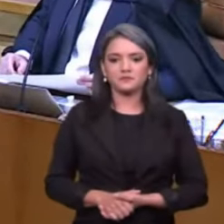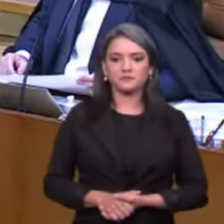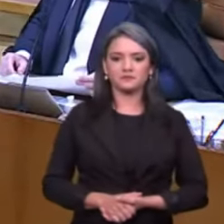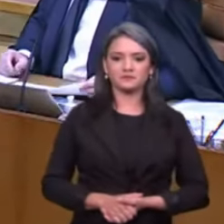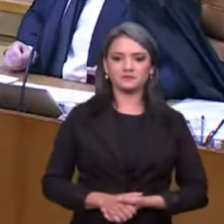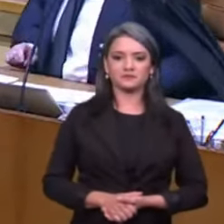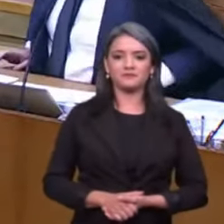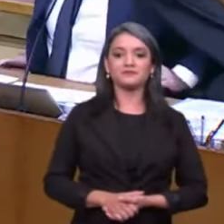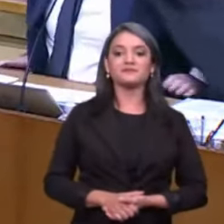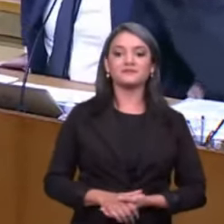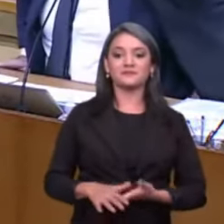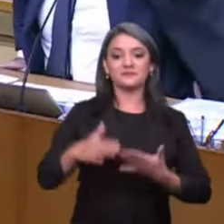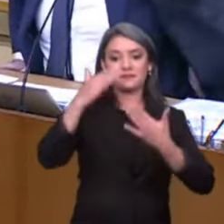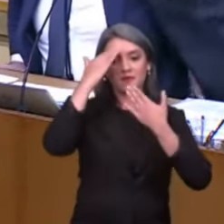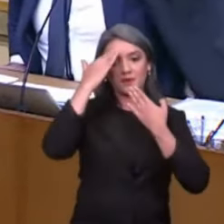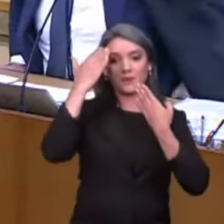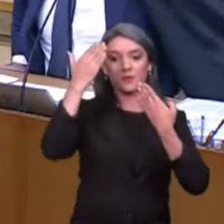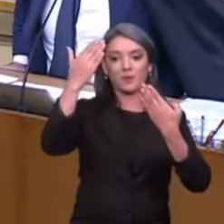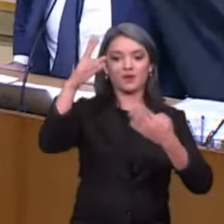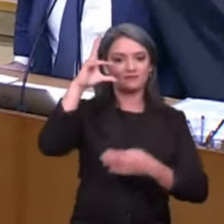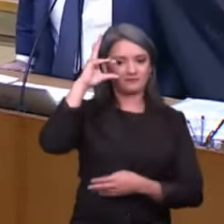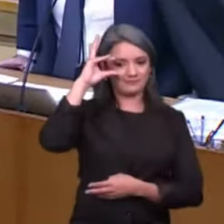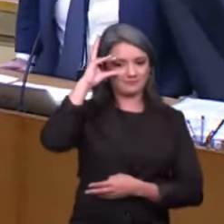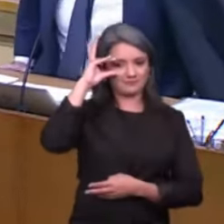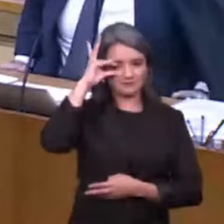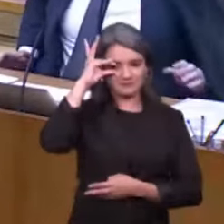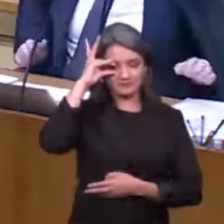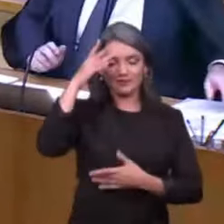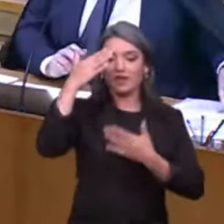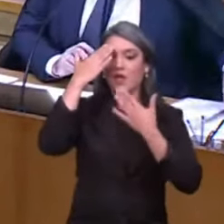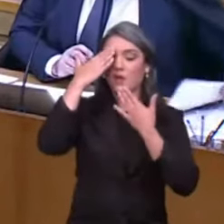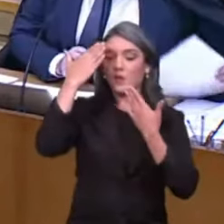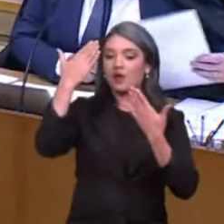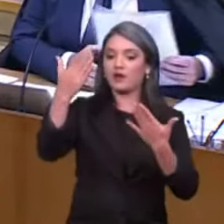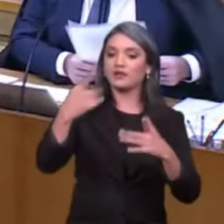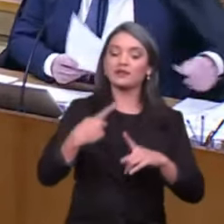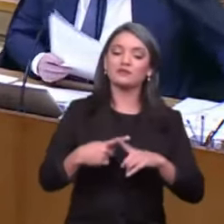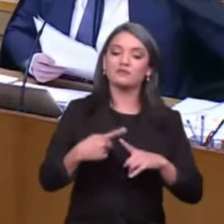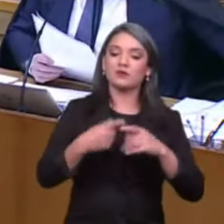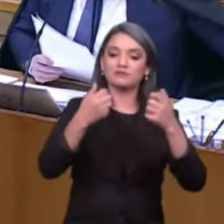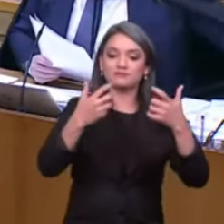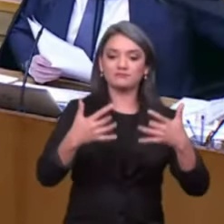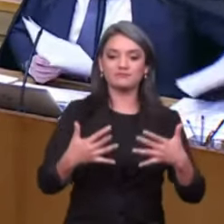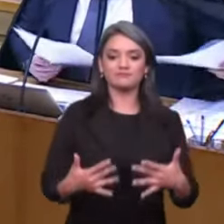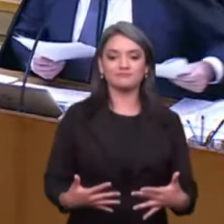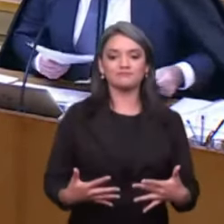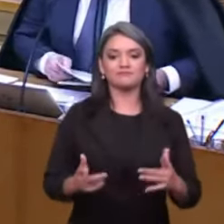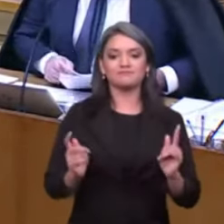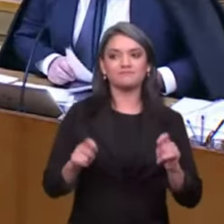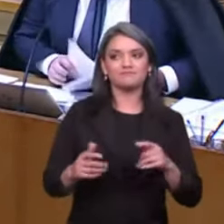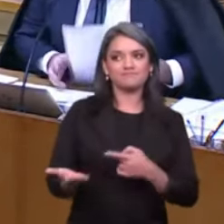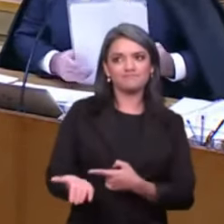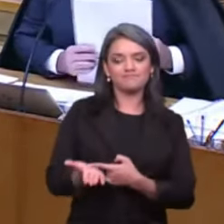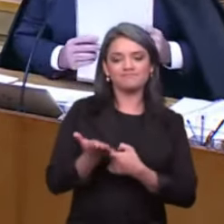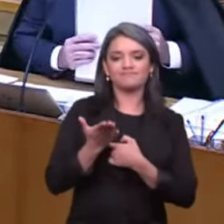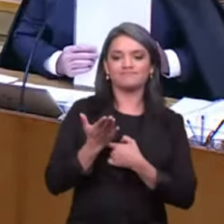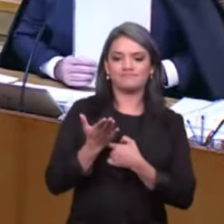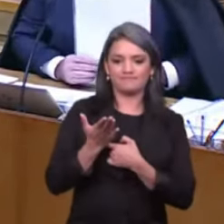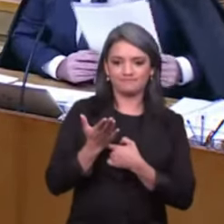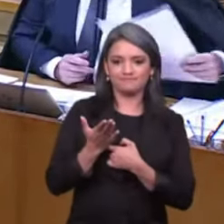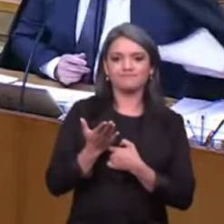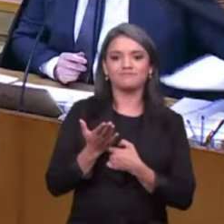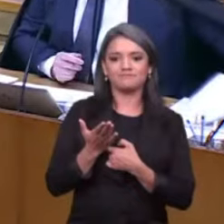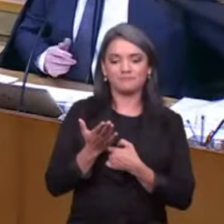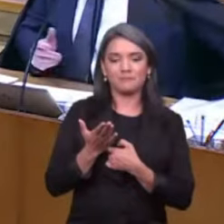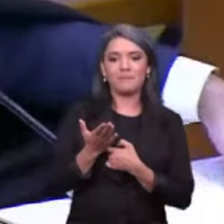porque eu agradeço imensamente, porque esses esclarecimentos acho que não só me ajudam na delimitação do